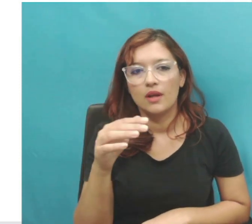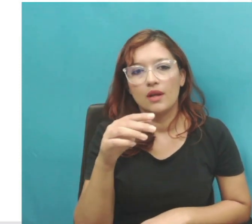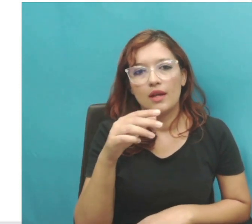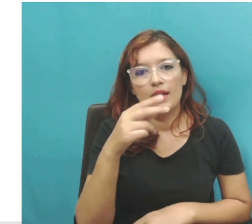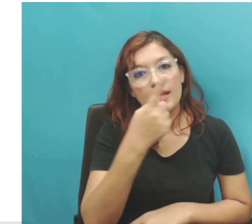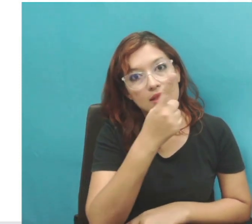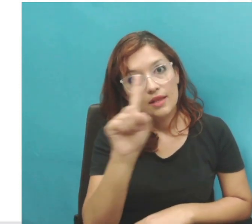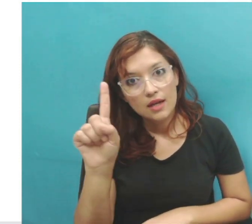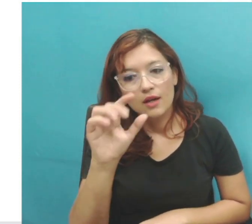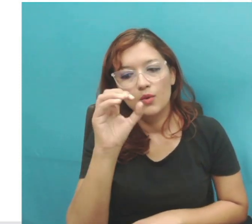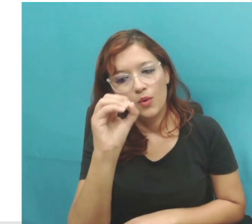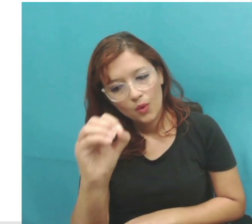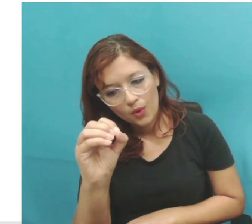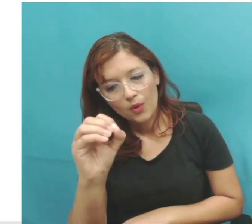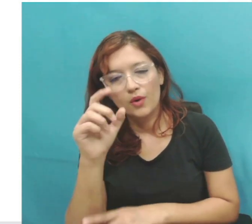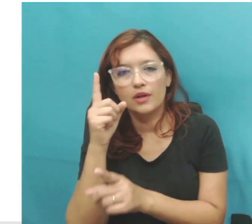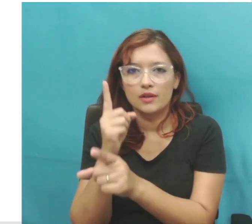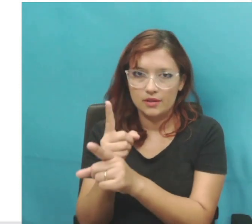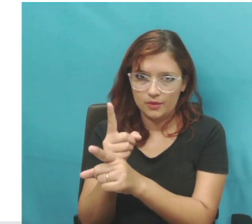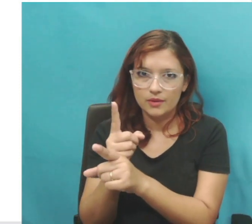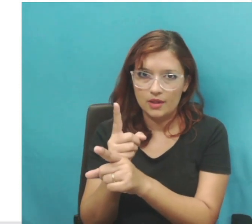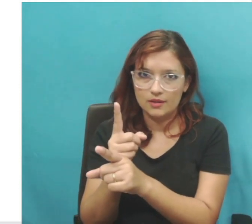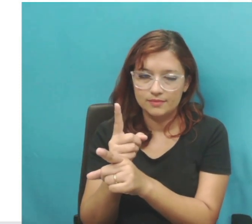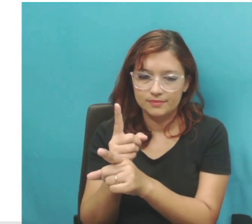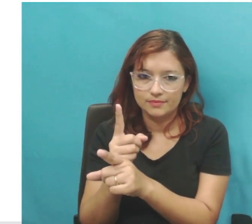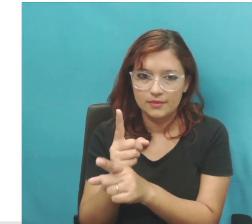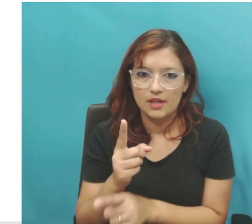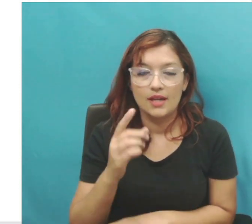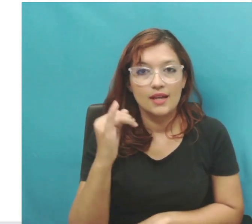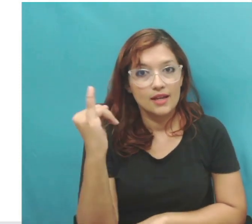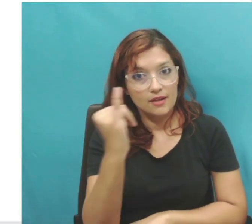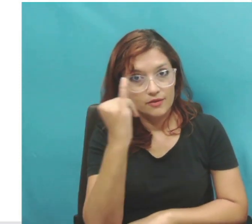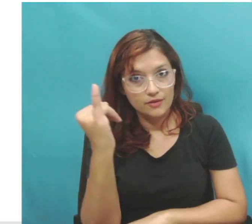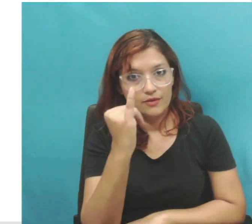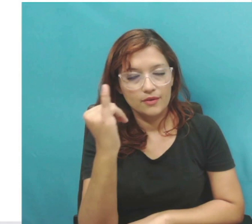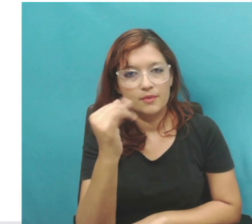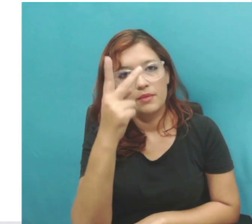Mas a maneira formal é não o encontrei.